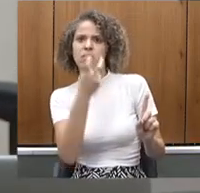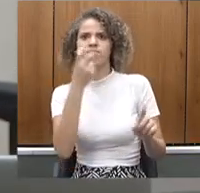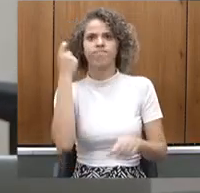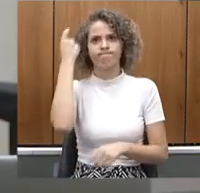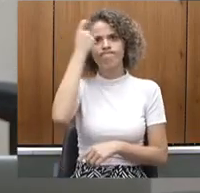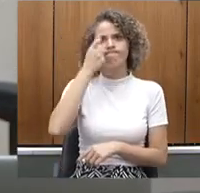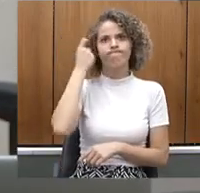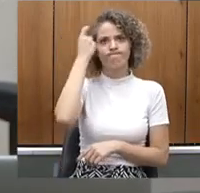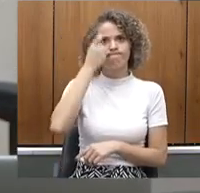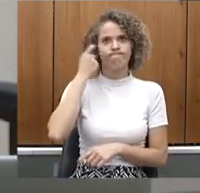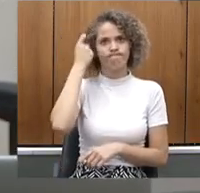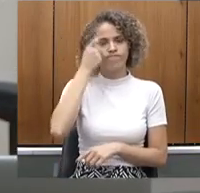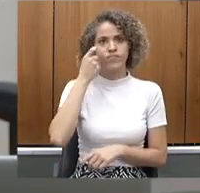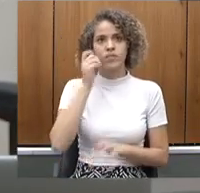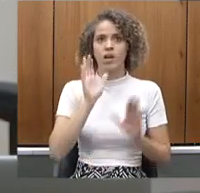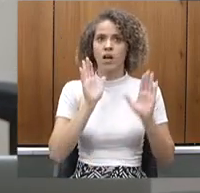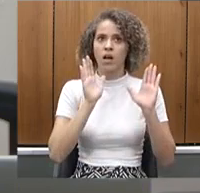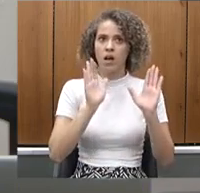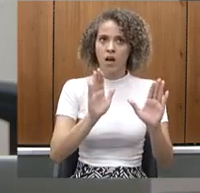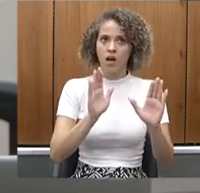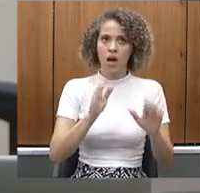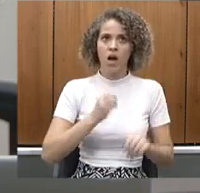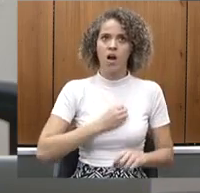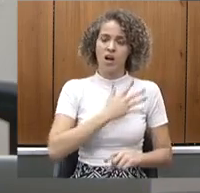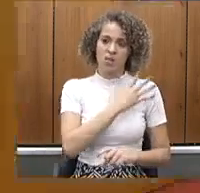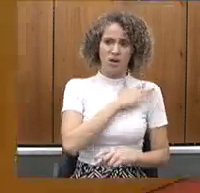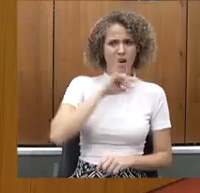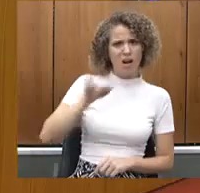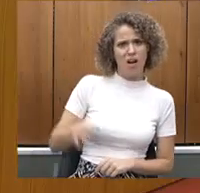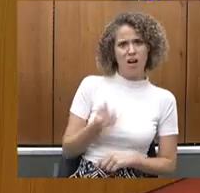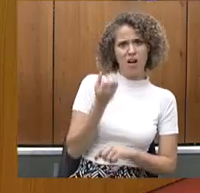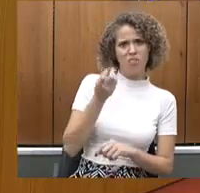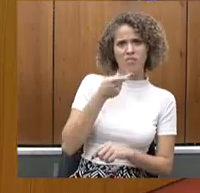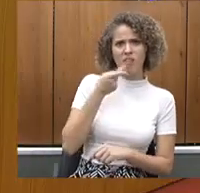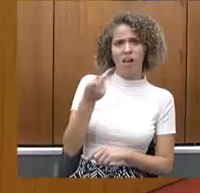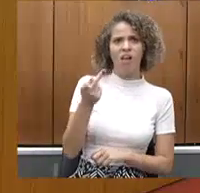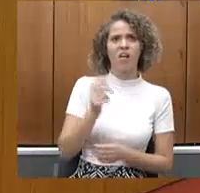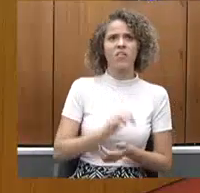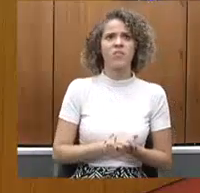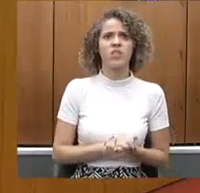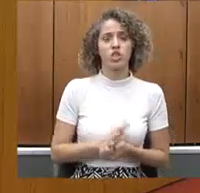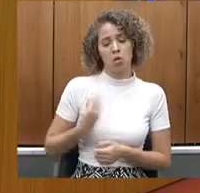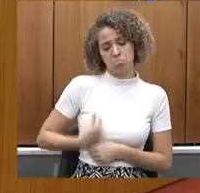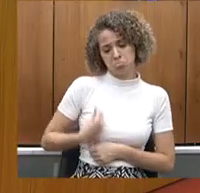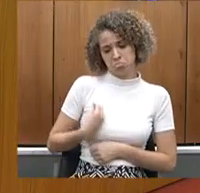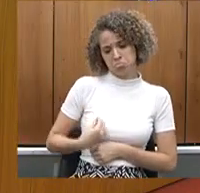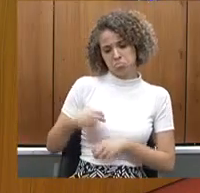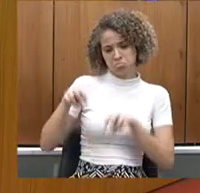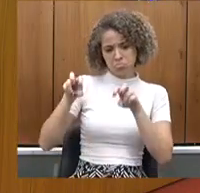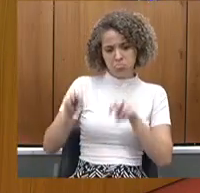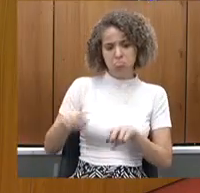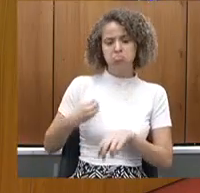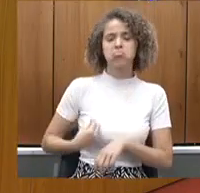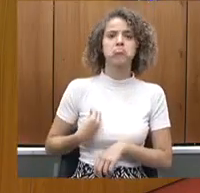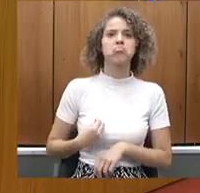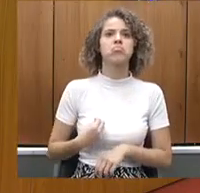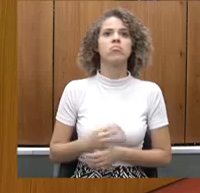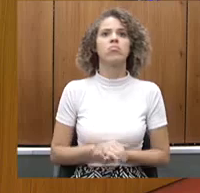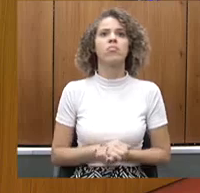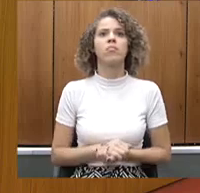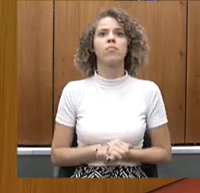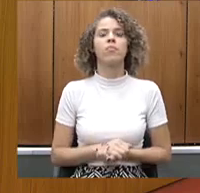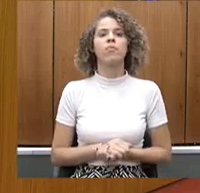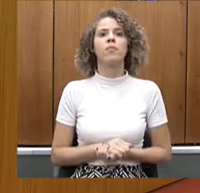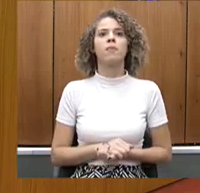e obviamente Comandante aproveitando aqui ainda né já que ainda que já estão escrito que o deputado João Leite Antônio